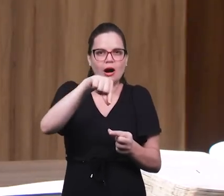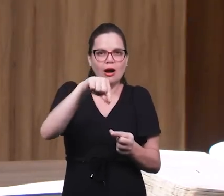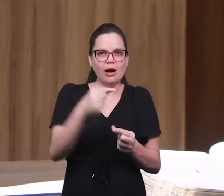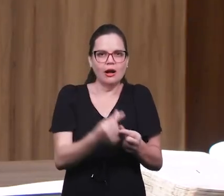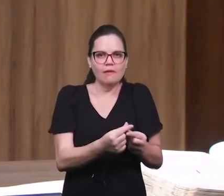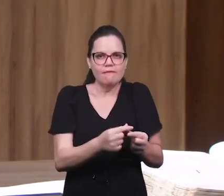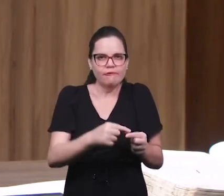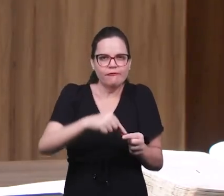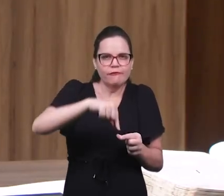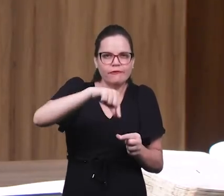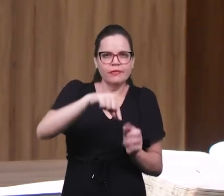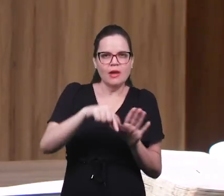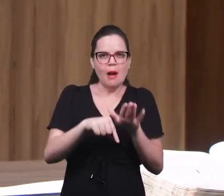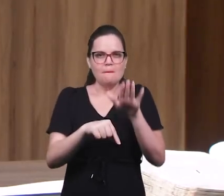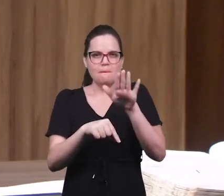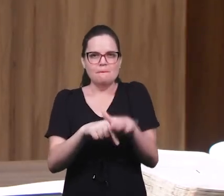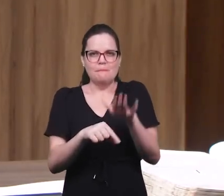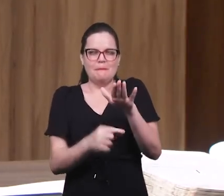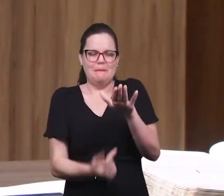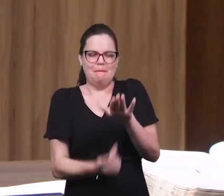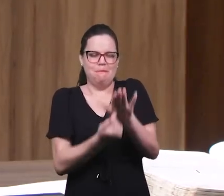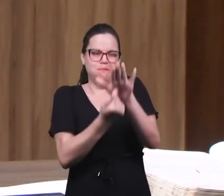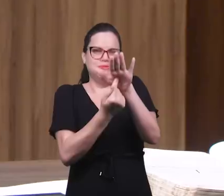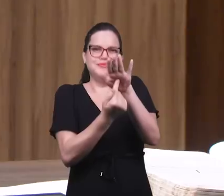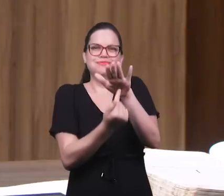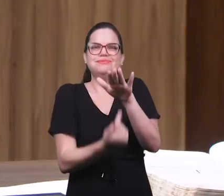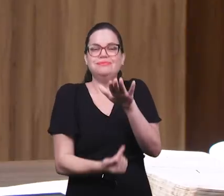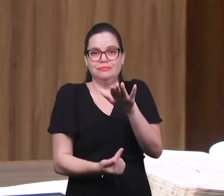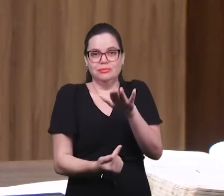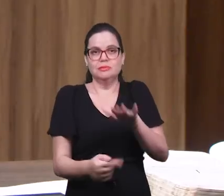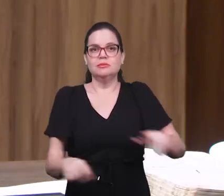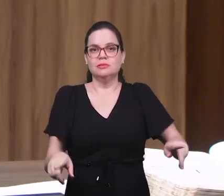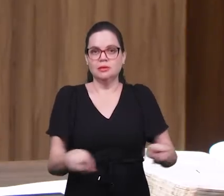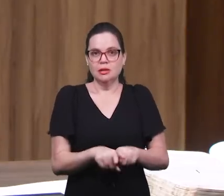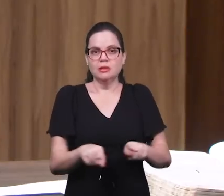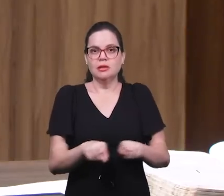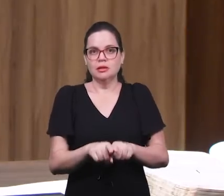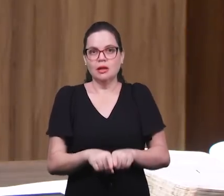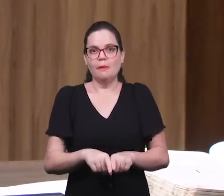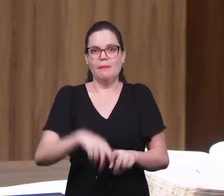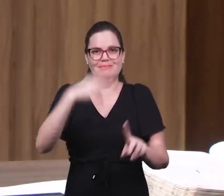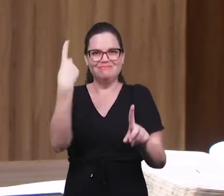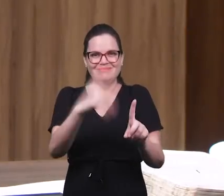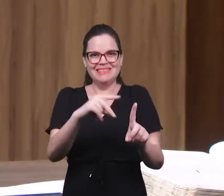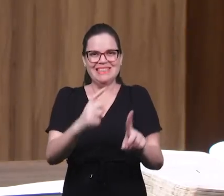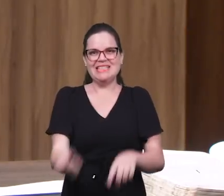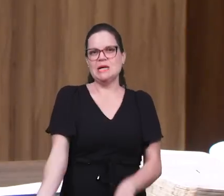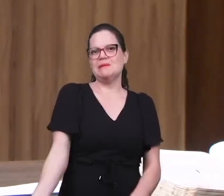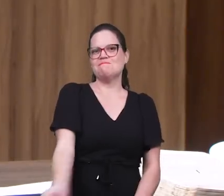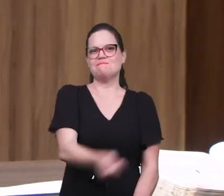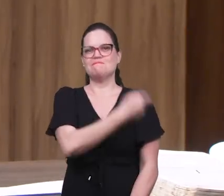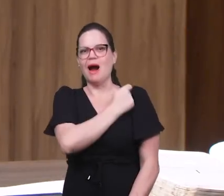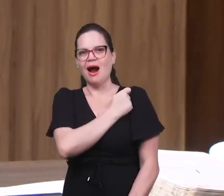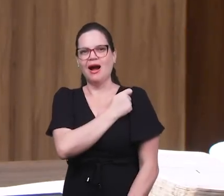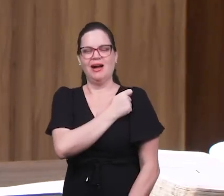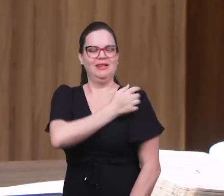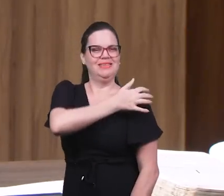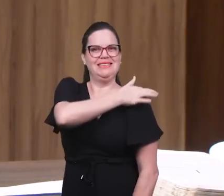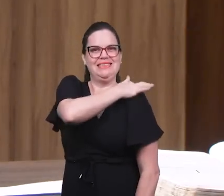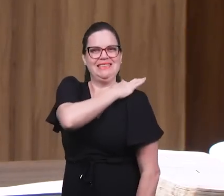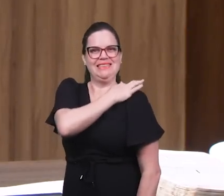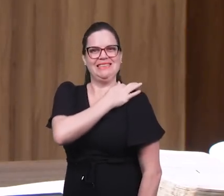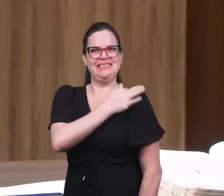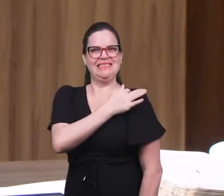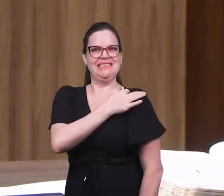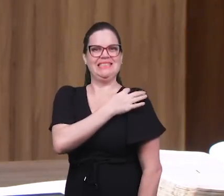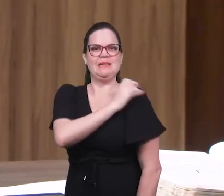Então açoitava pessoas que chegam os tendões, abria os tendões ali, o negócio era violento mesmo. Agora, nessa